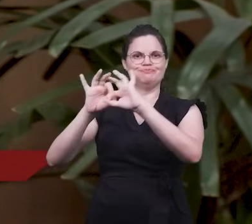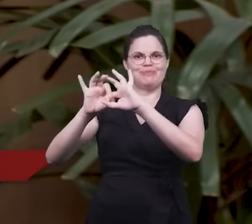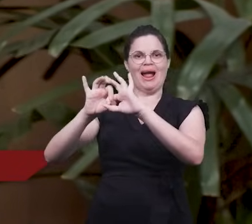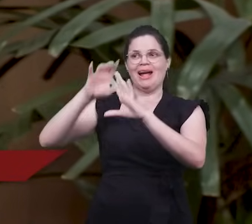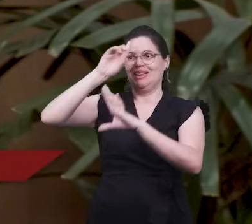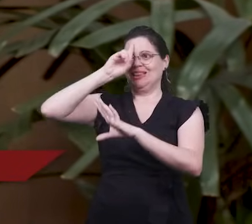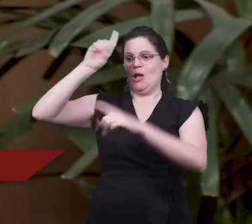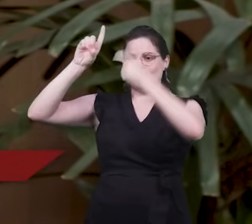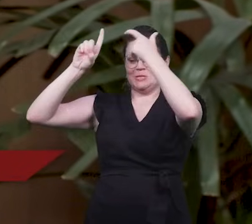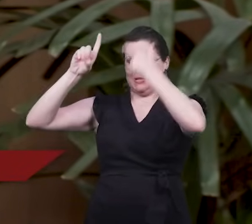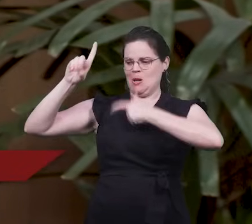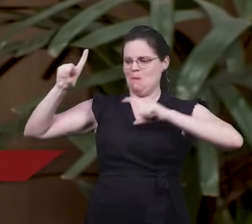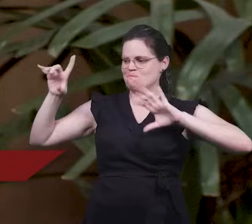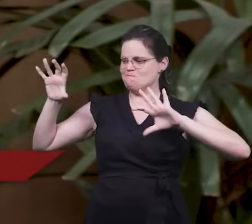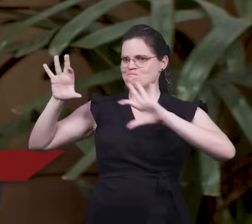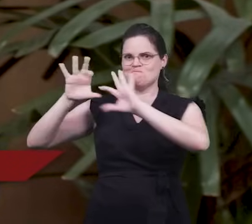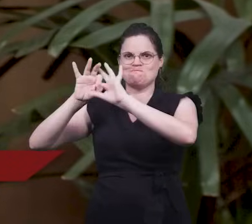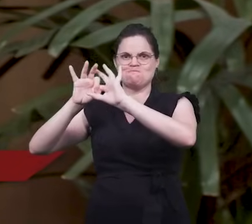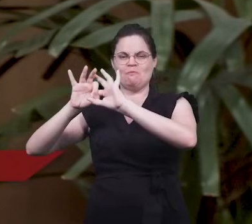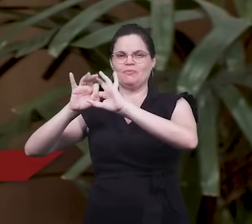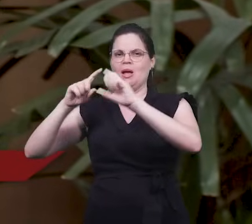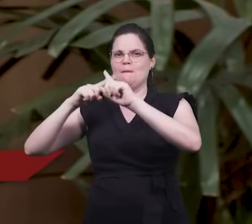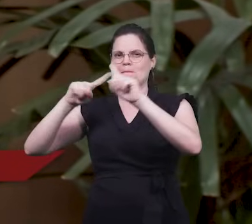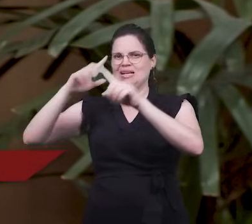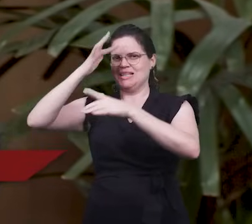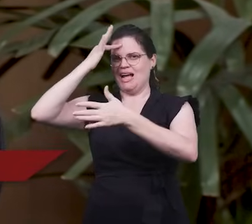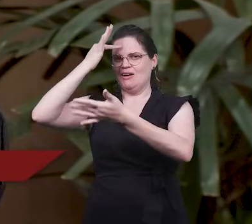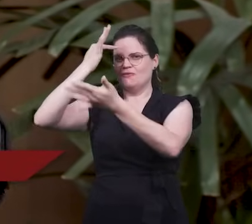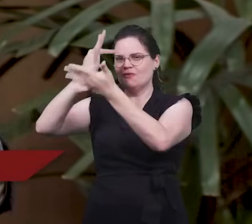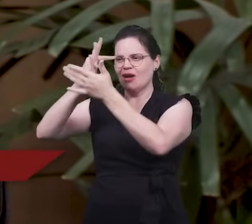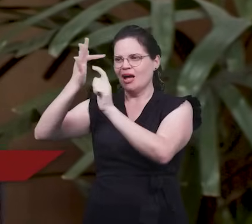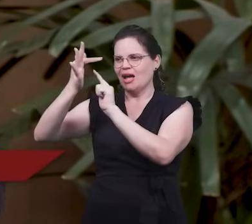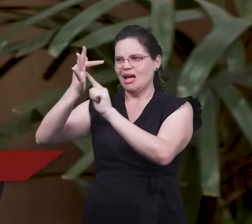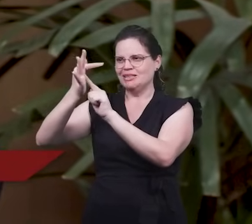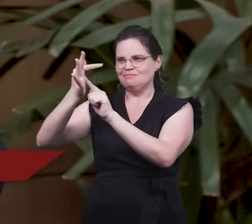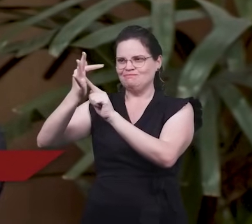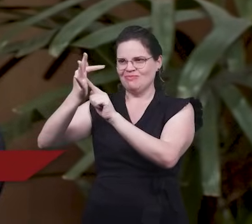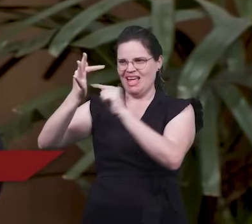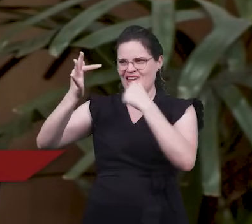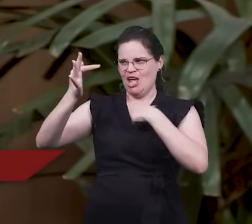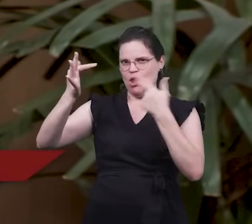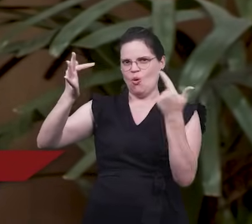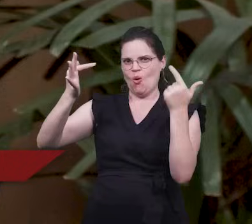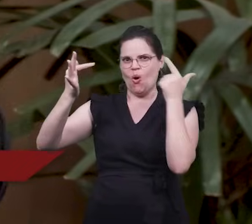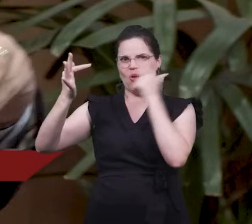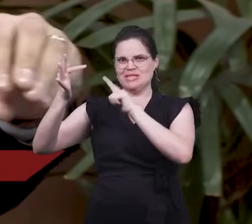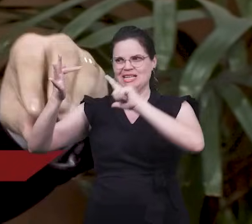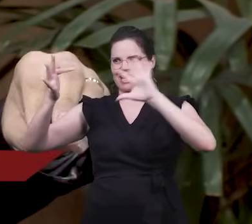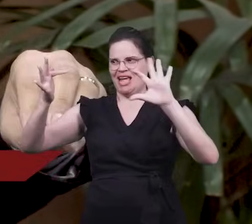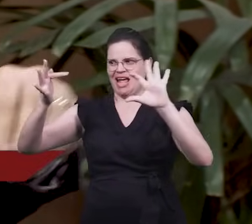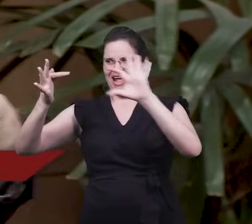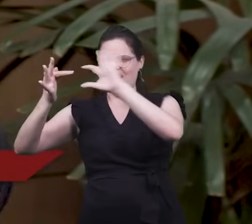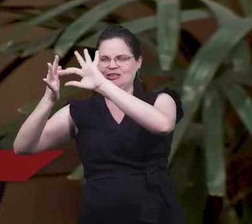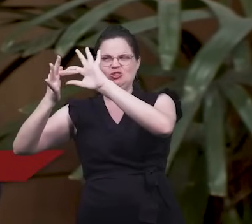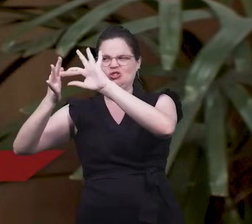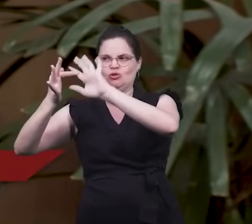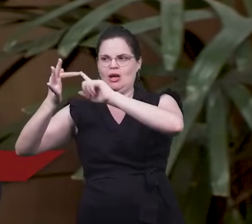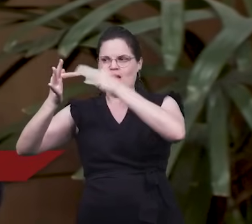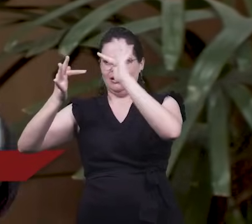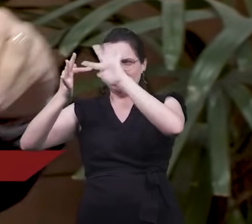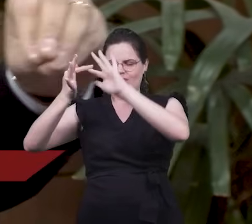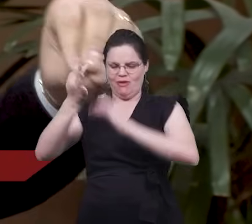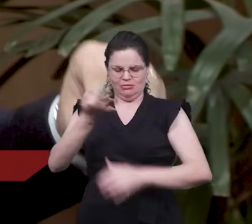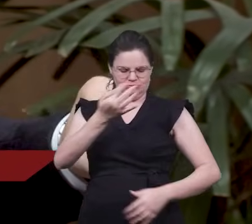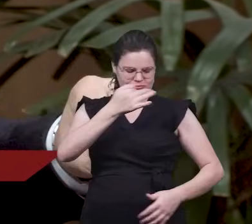função espiritual, o homem ele pega a fé, coloca no campo do seu interesse, ou seja, agora a fé está ligada ao Estado, a fé está